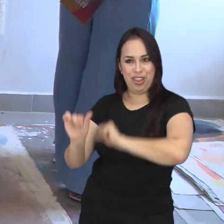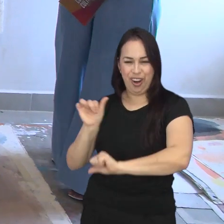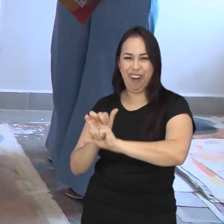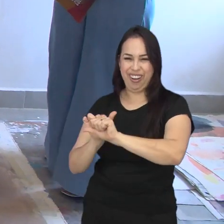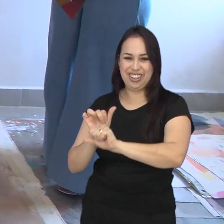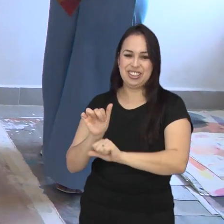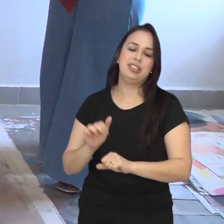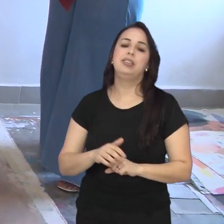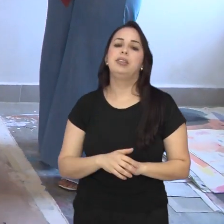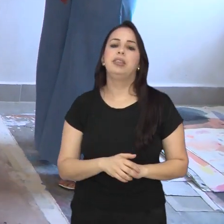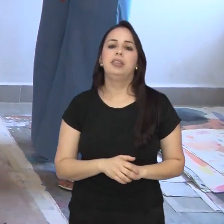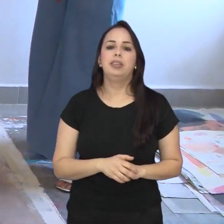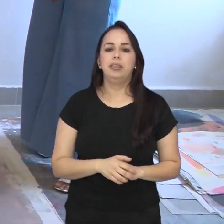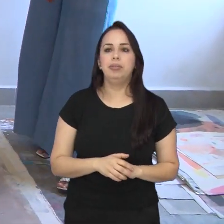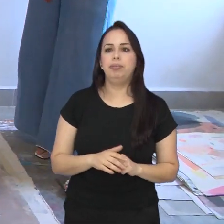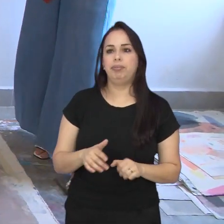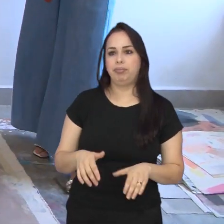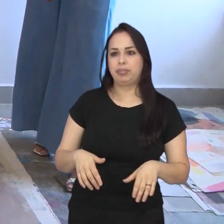troco.